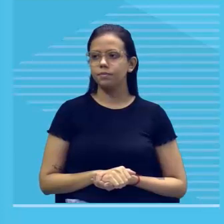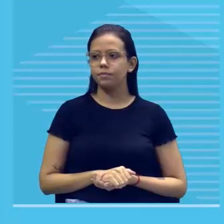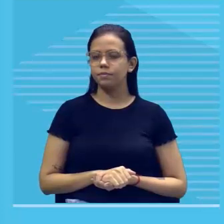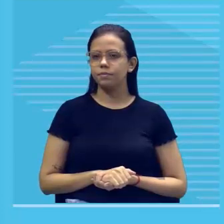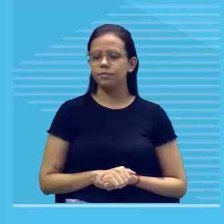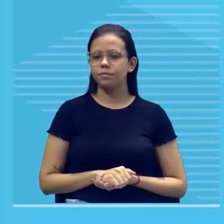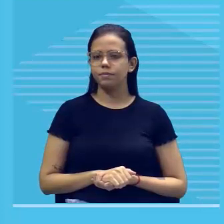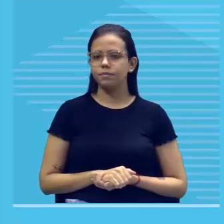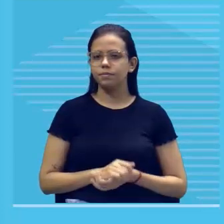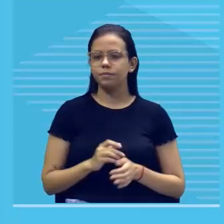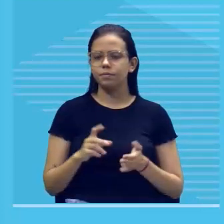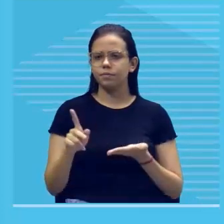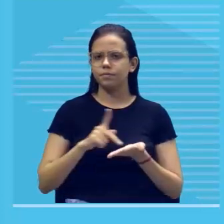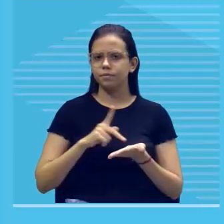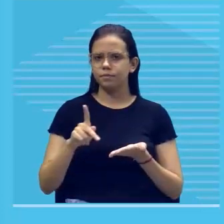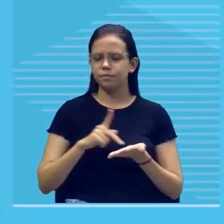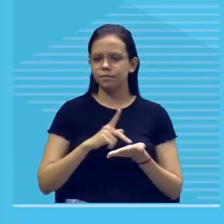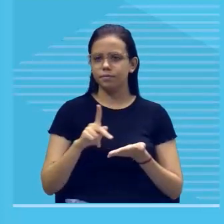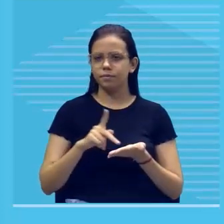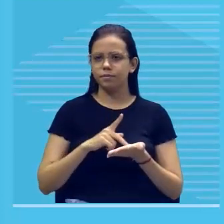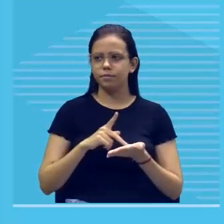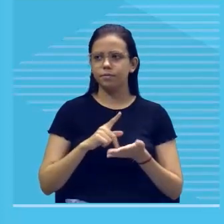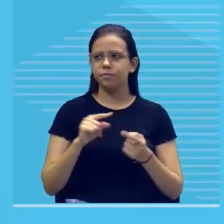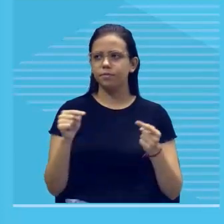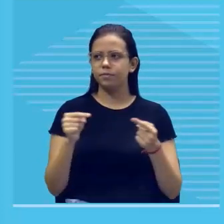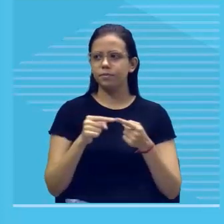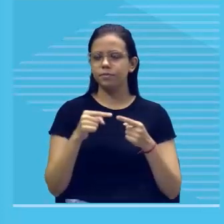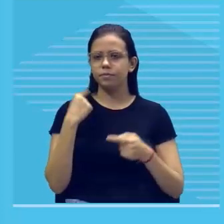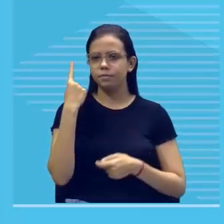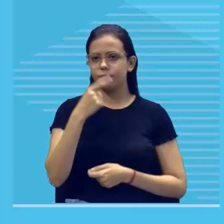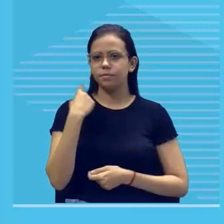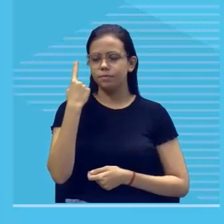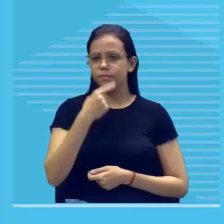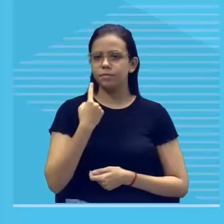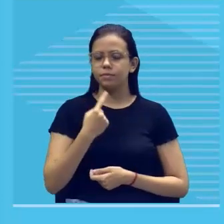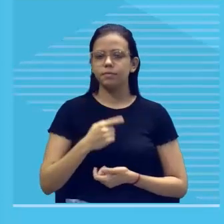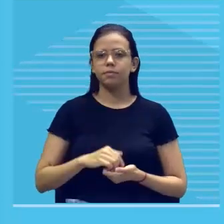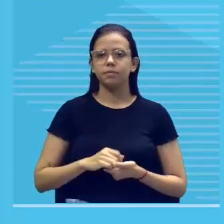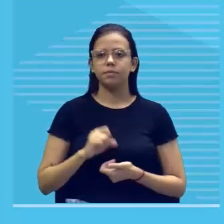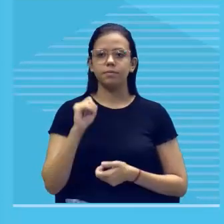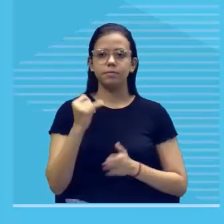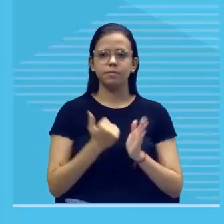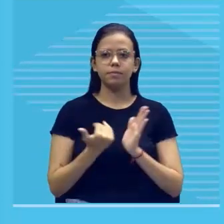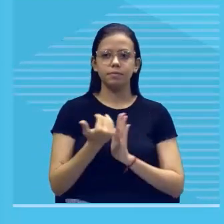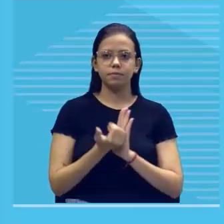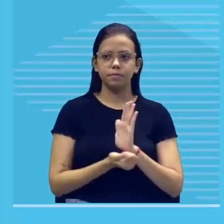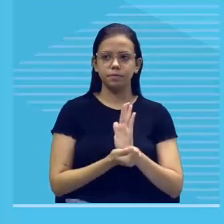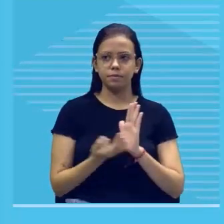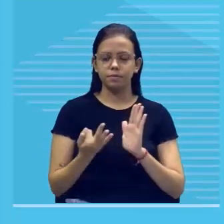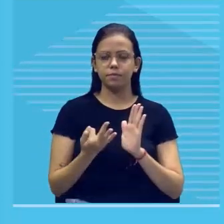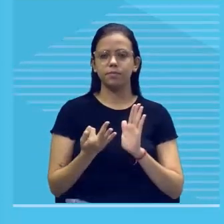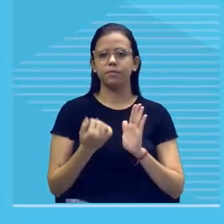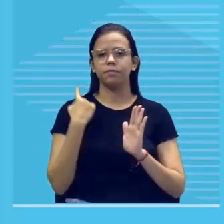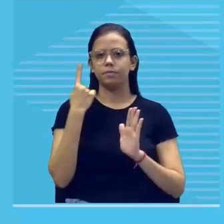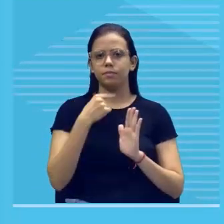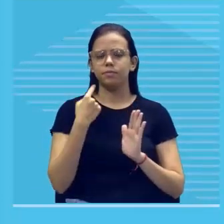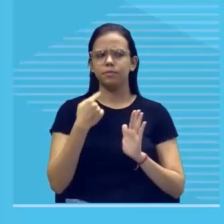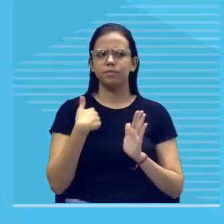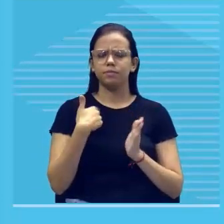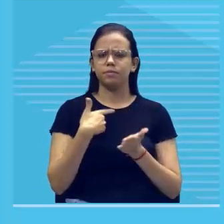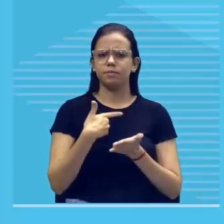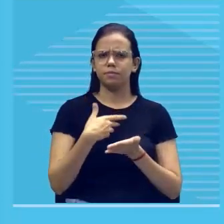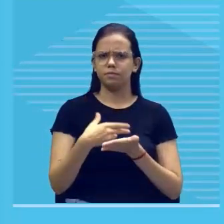x páginas é diretamente proporcional à horas né se eu aumentar a quantidade de horas eu vou digitalizar mais